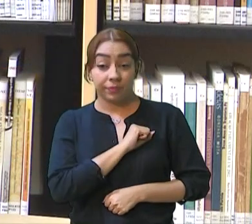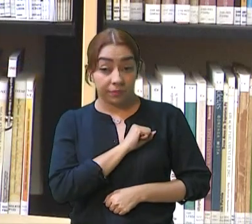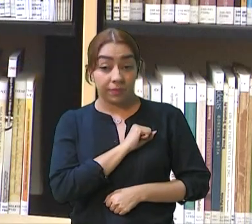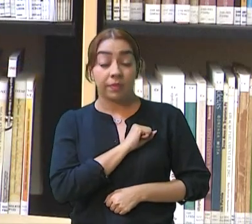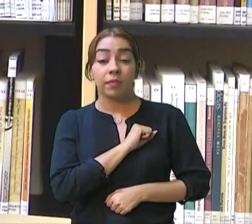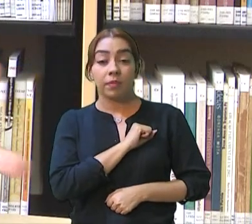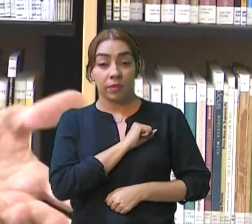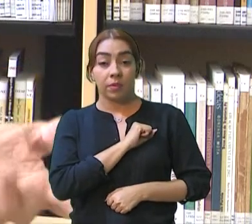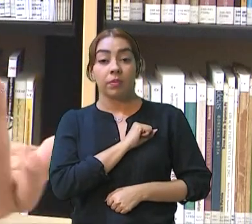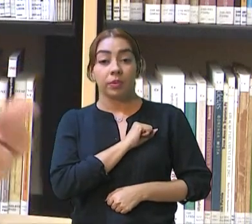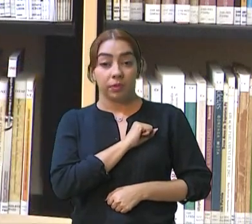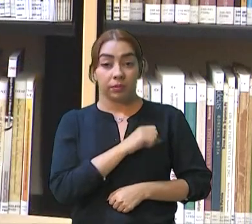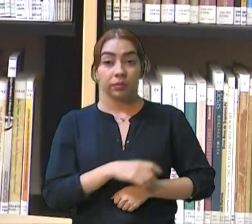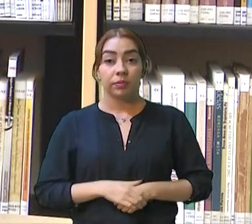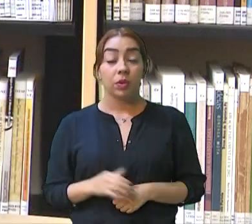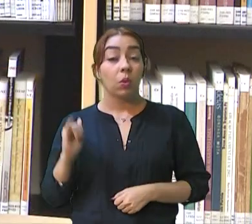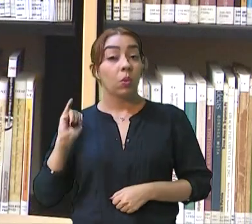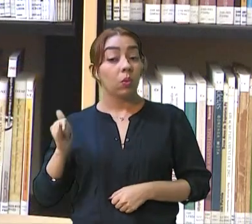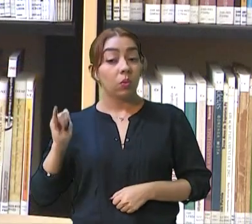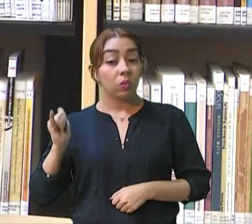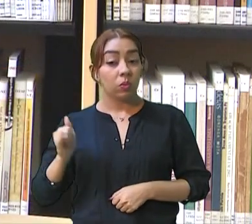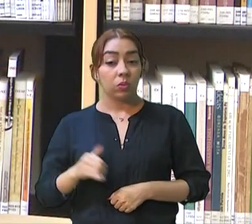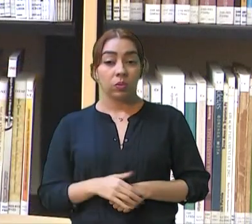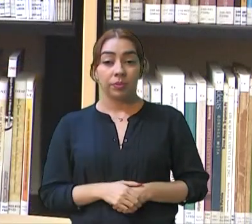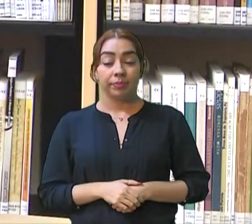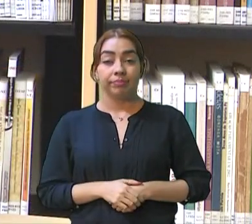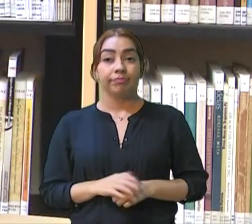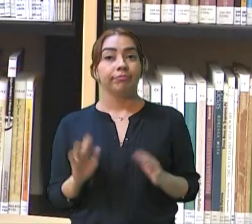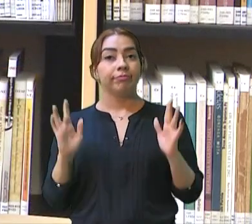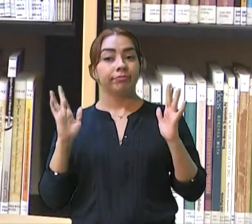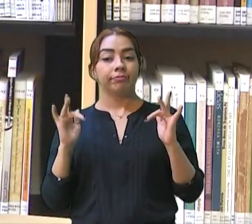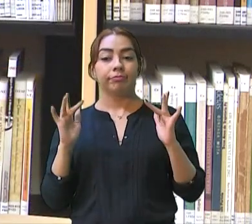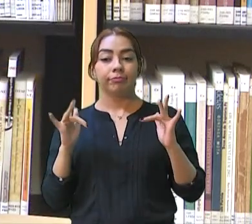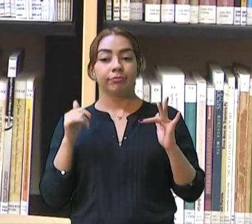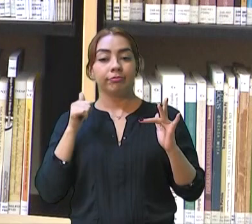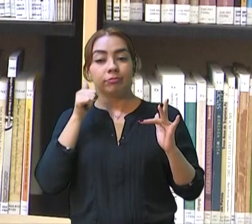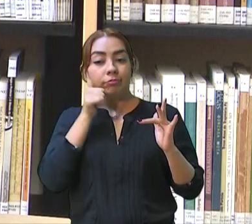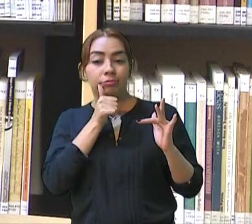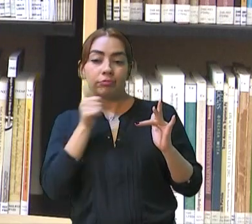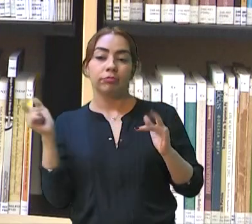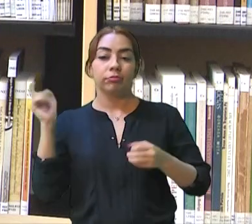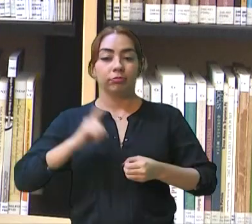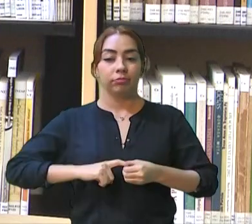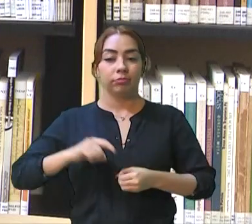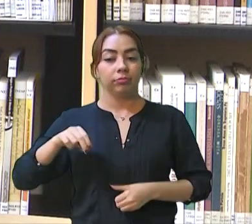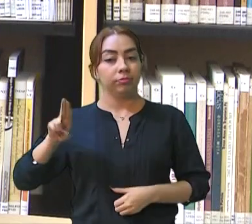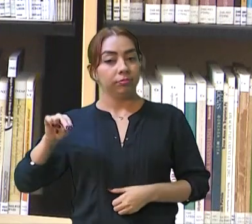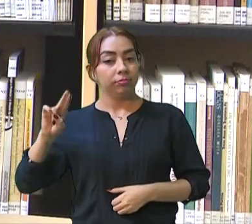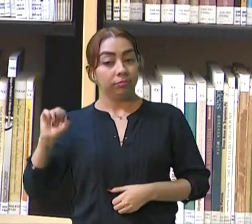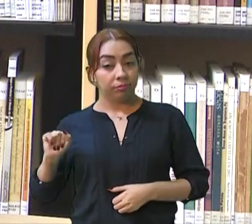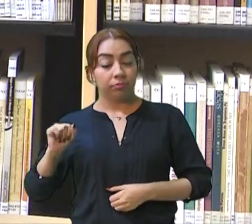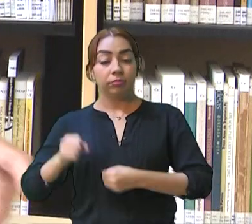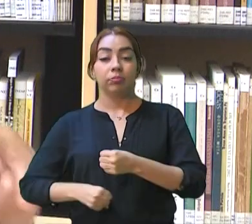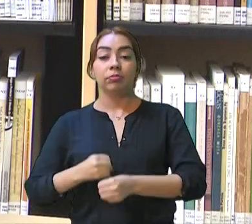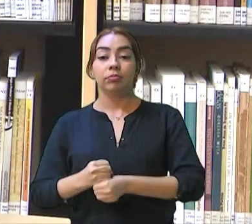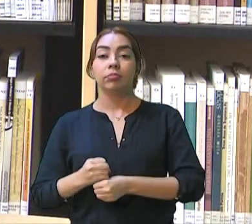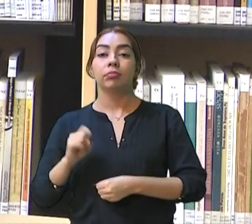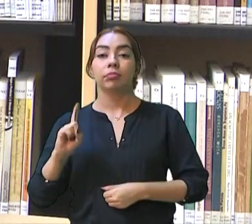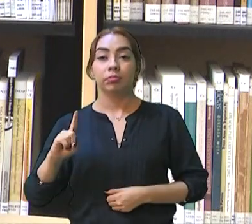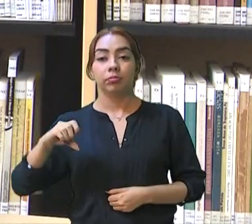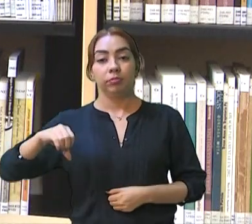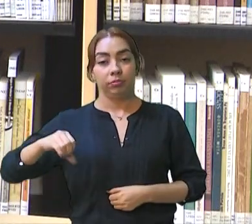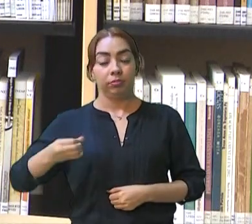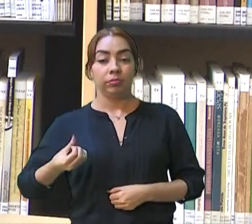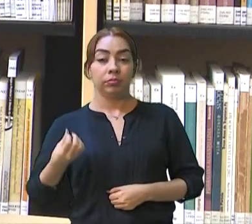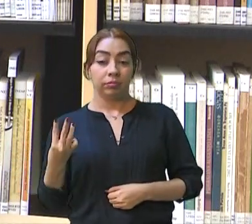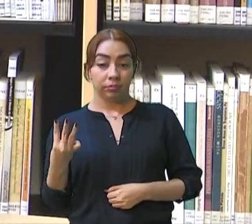essa história, que até hoje. E uma personagem que nunca voltou à vida. Ela está morta desde 1973. Ou seja, esse